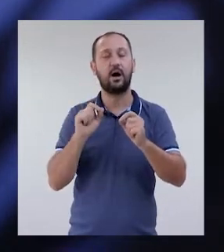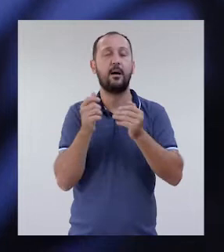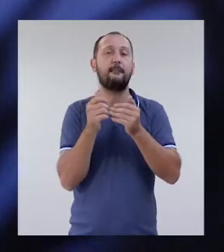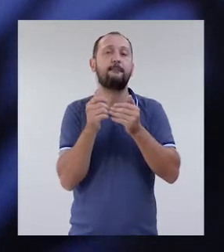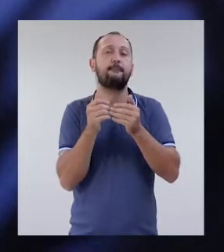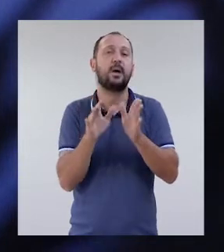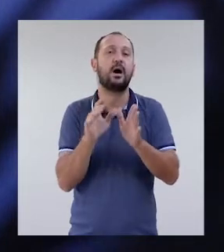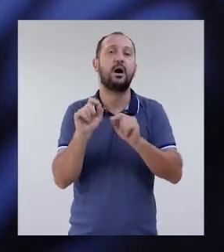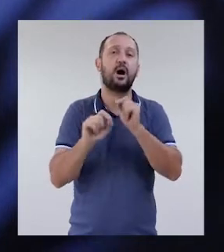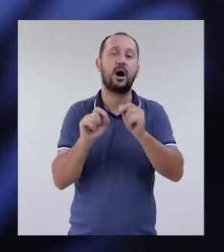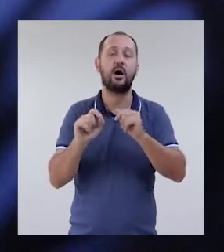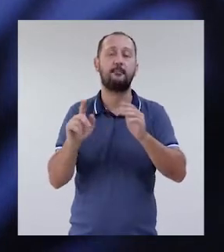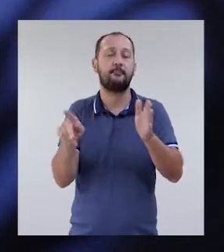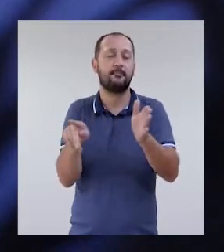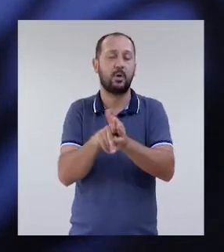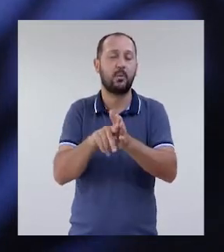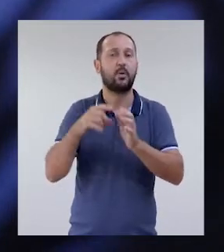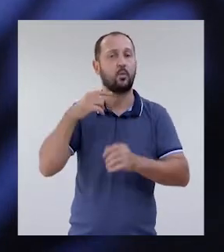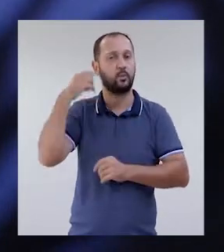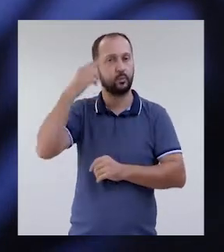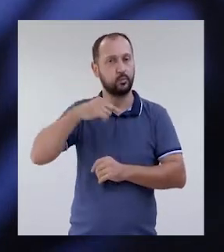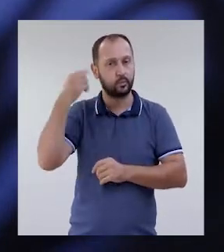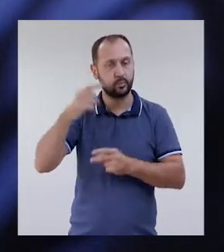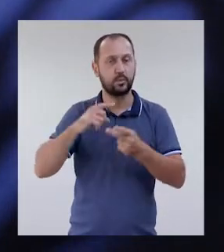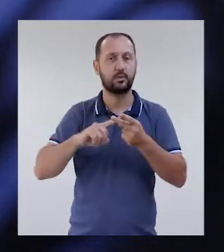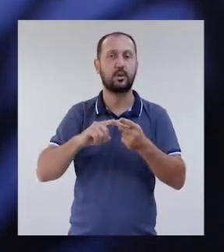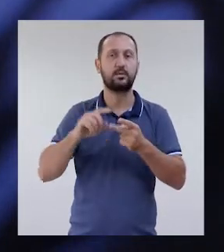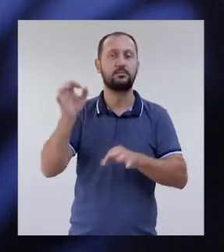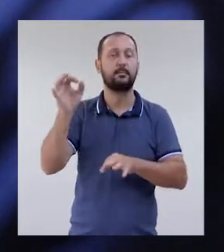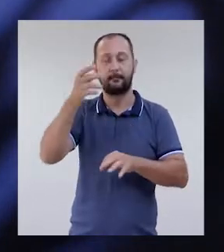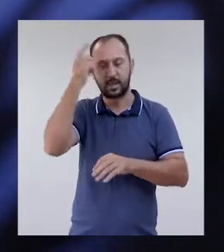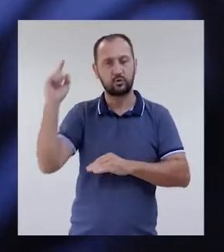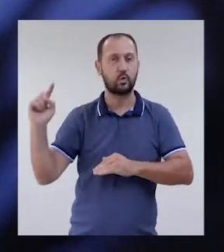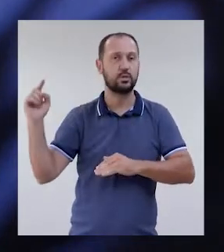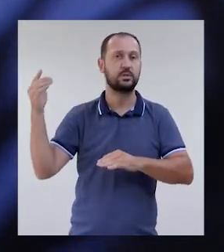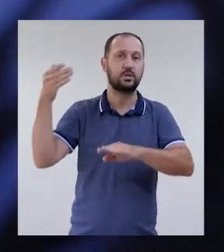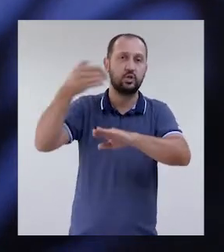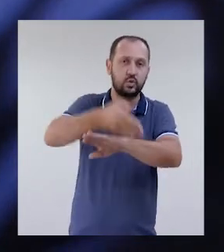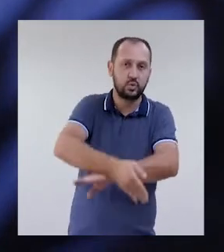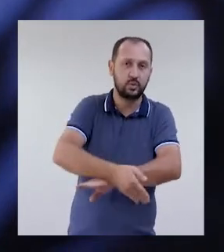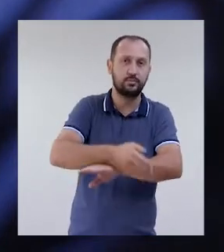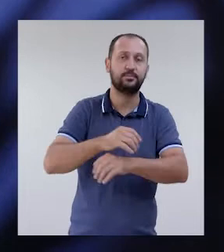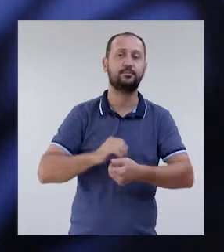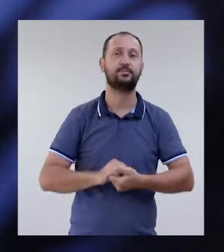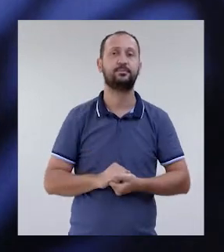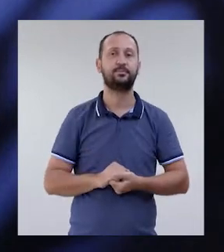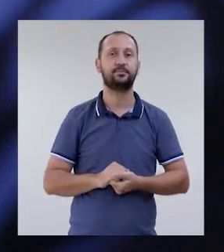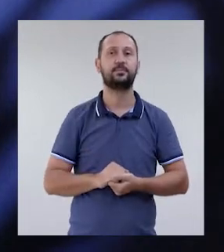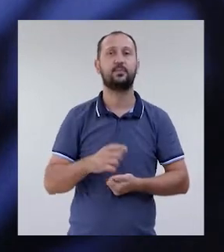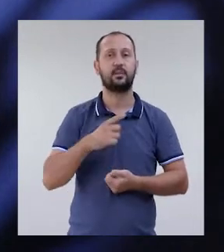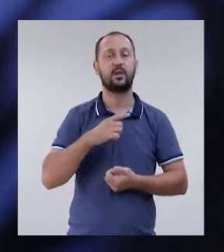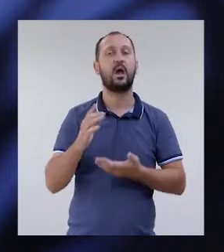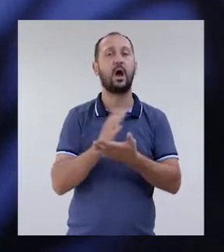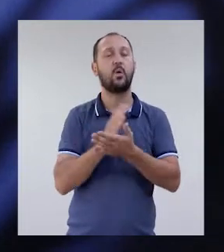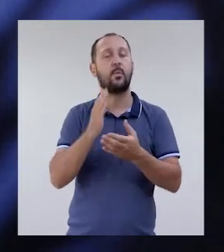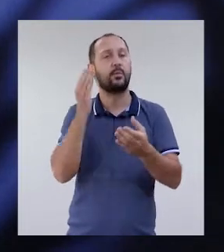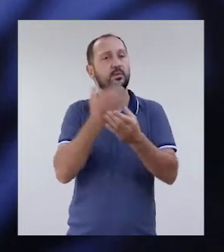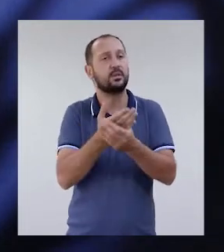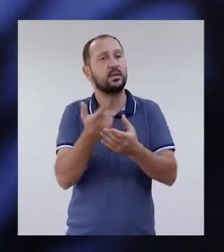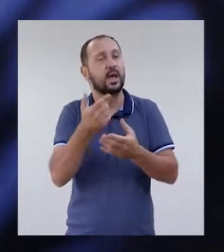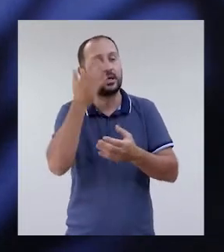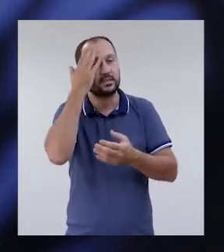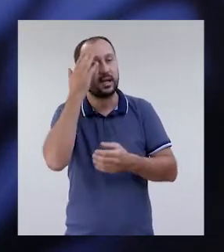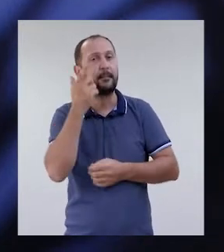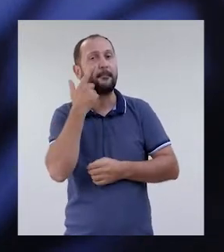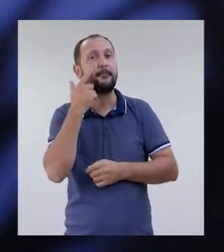abrir as portas aos advogados e aos jurisdicionados que têm algum processo